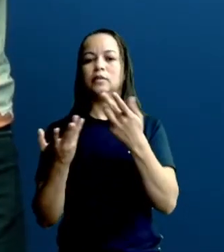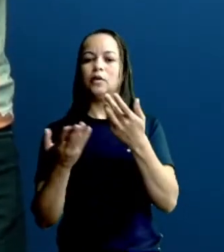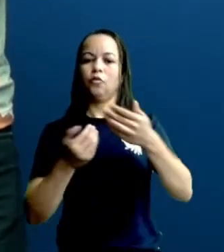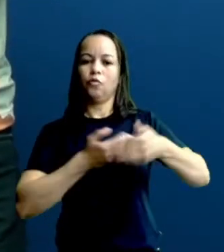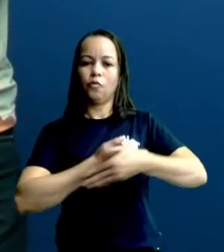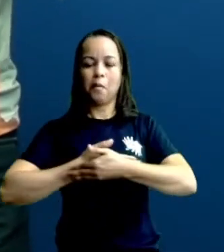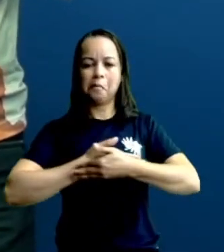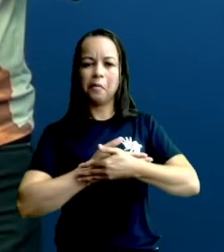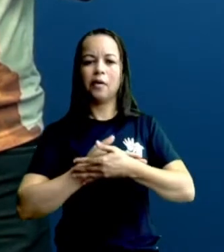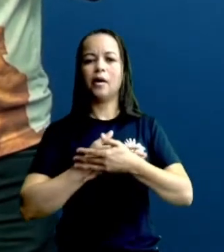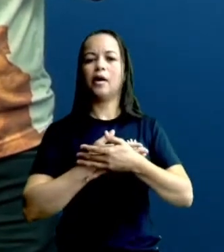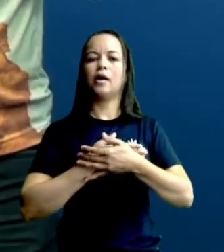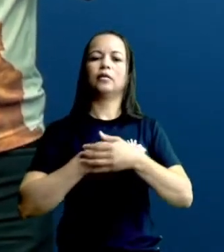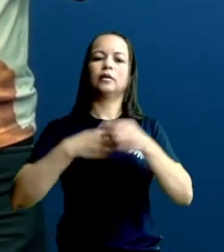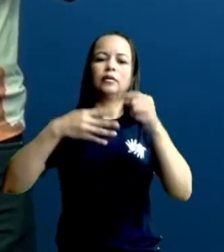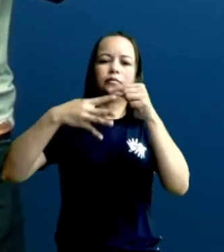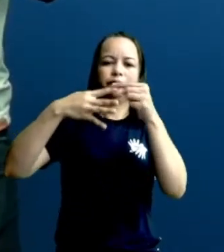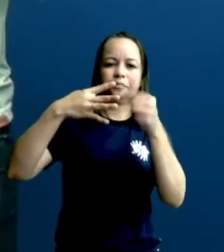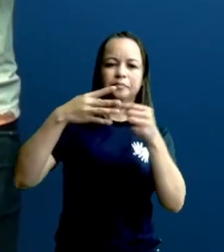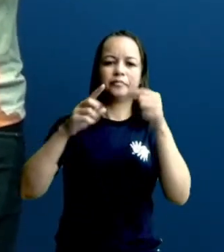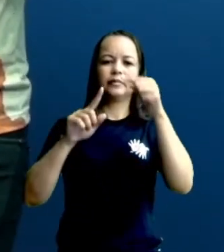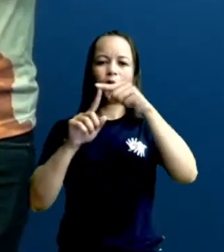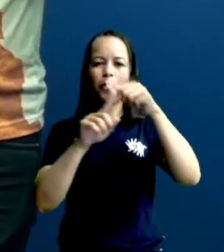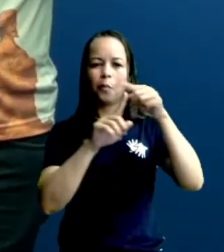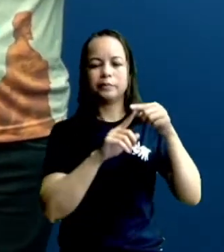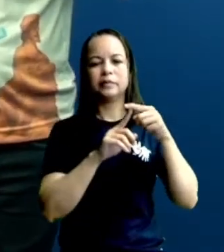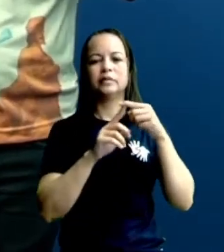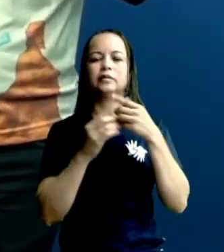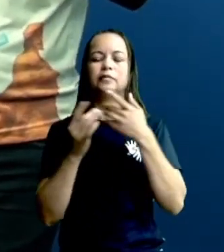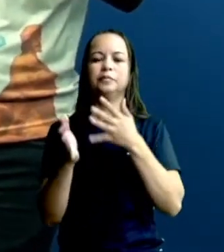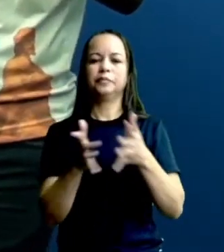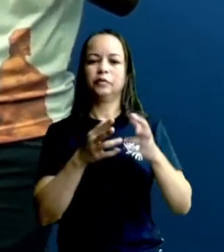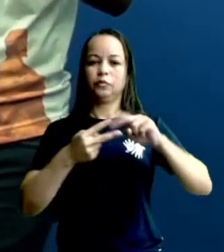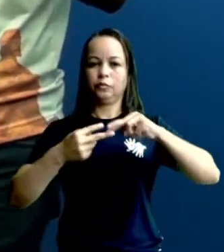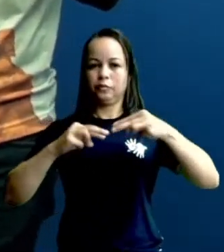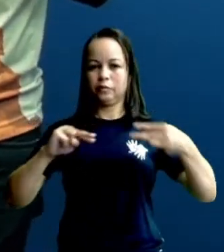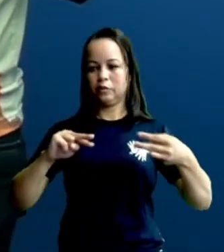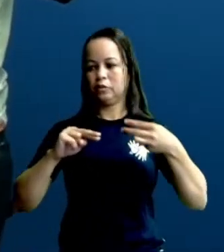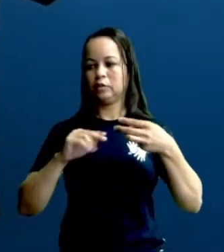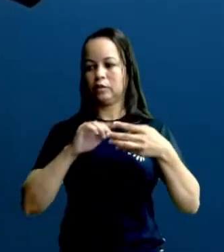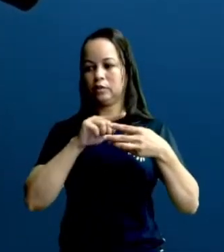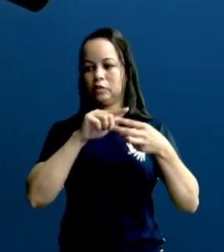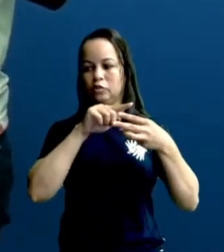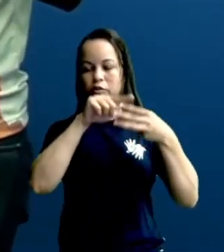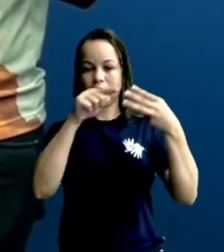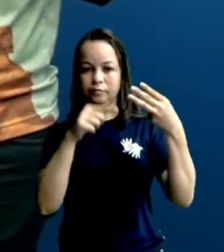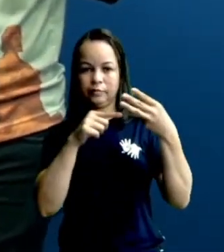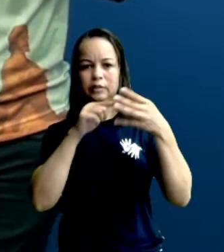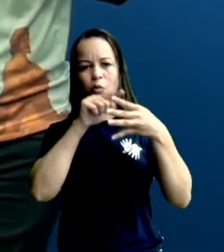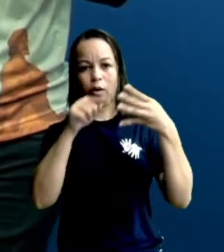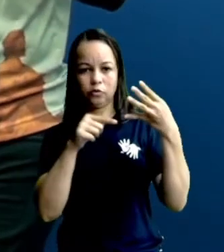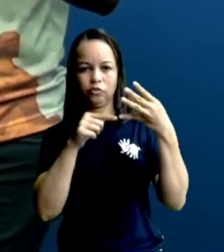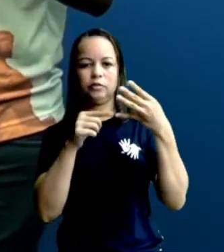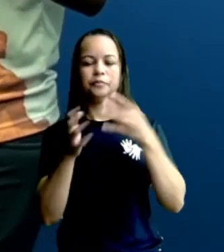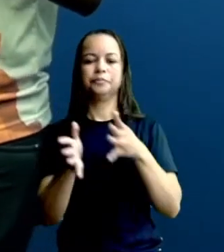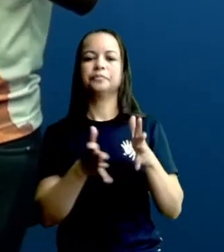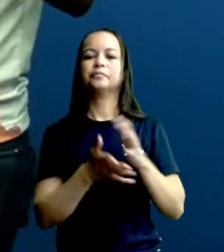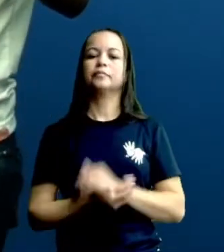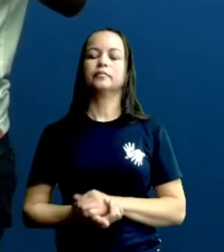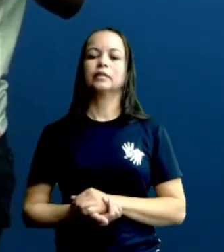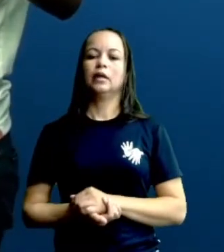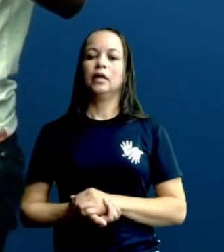genes. Portanto, esses genes eles ficam em locais específicos nos cromossomos, chamados